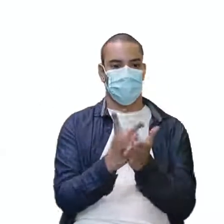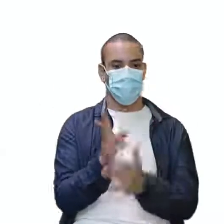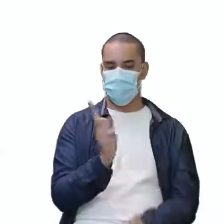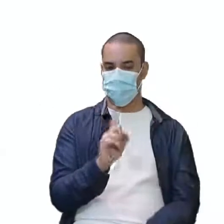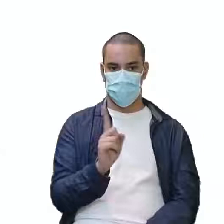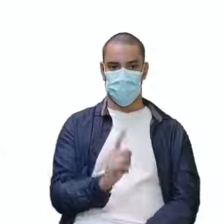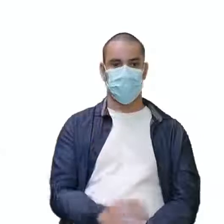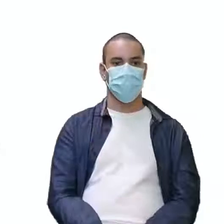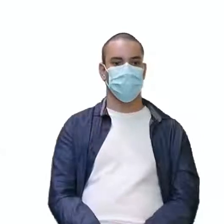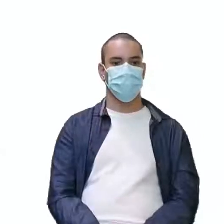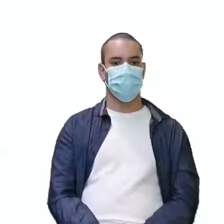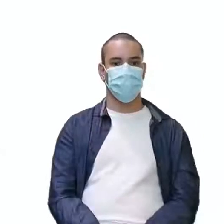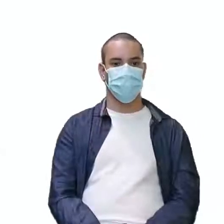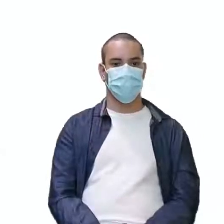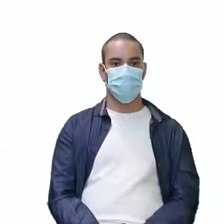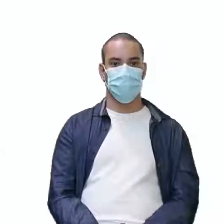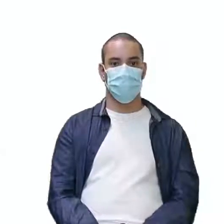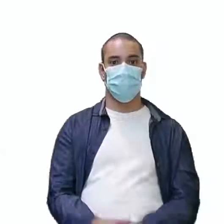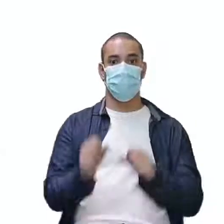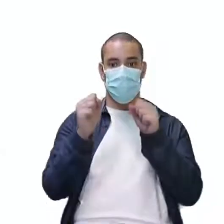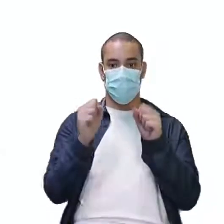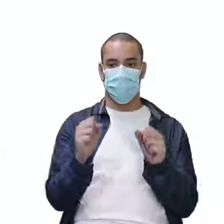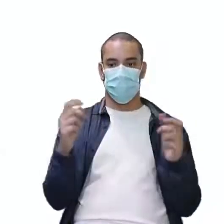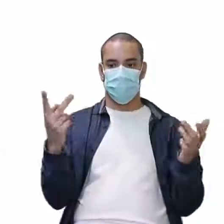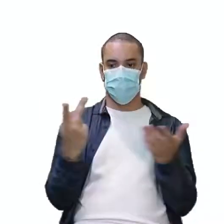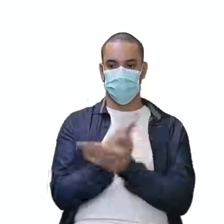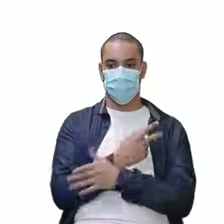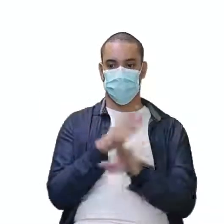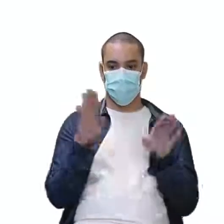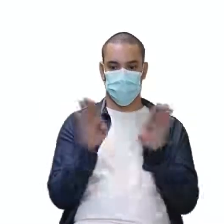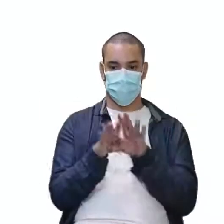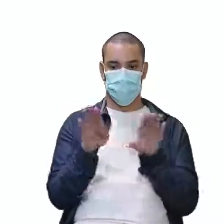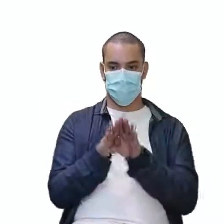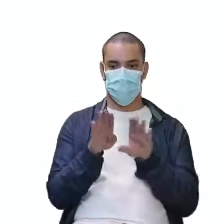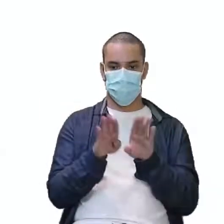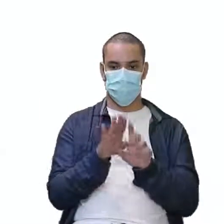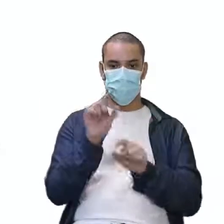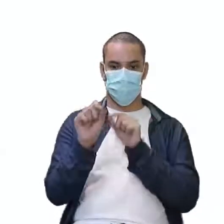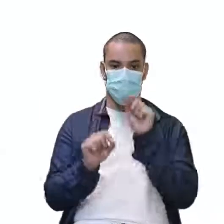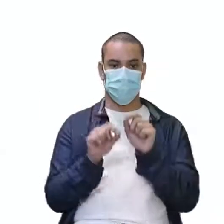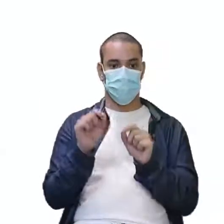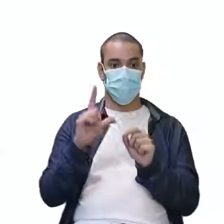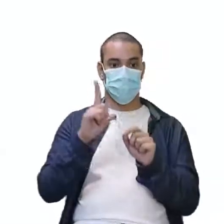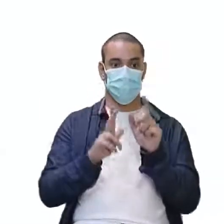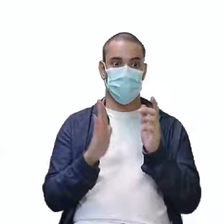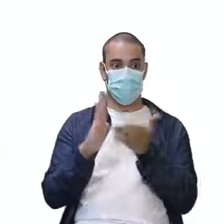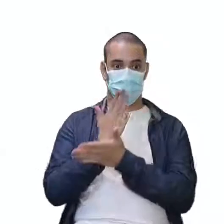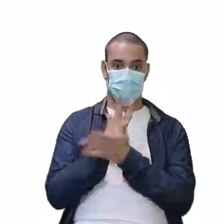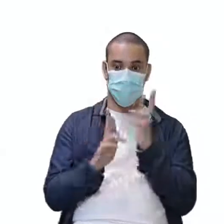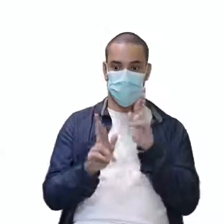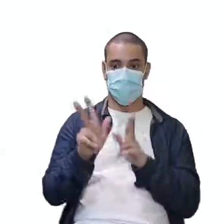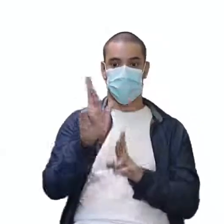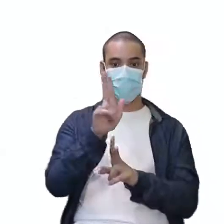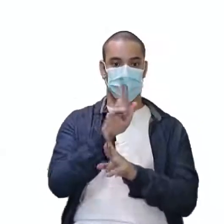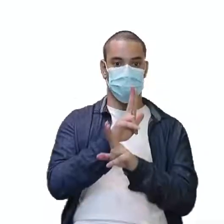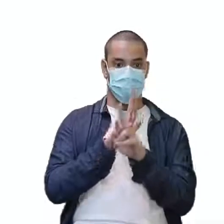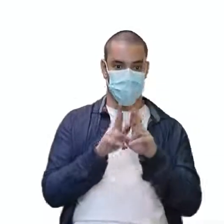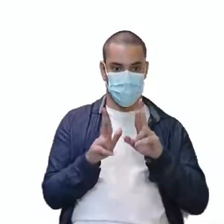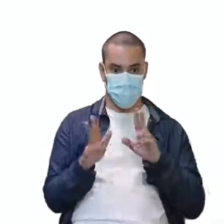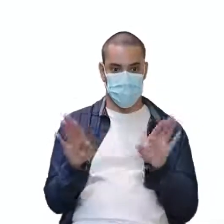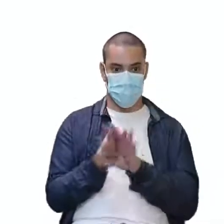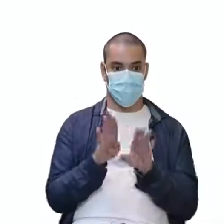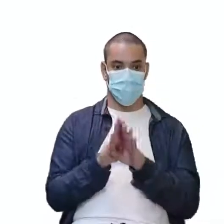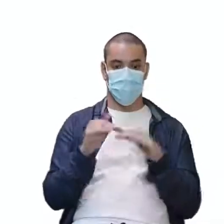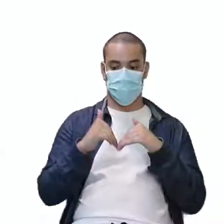não. Pode ocorrer também, entretanto, um certo grau de diferenciação de formas entre eles e de